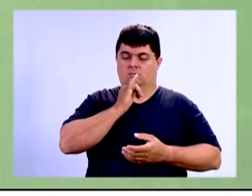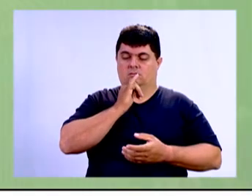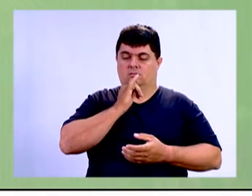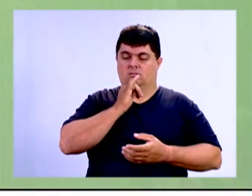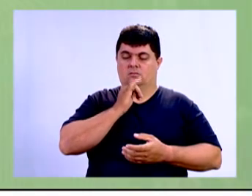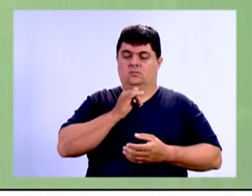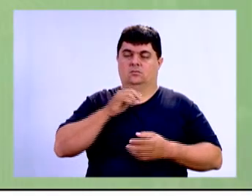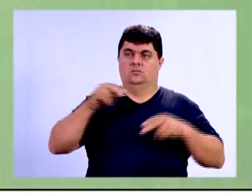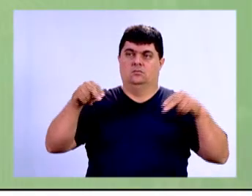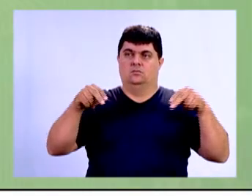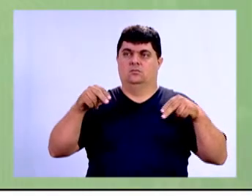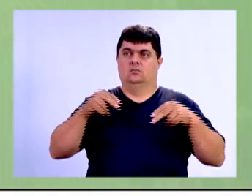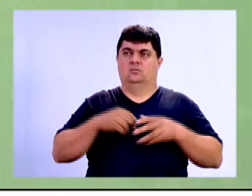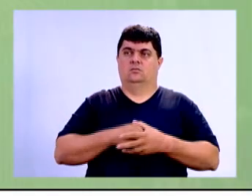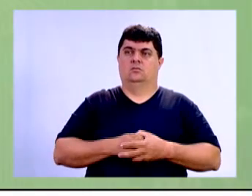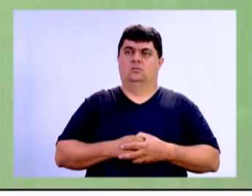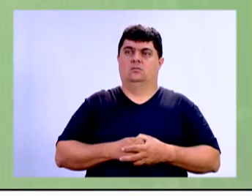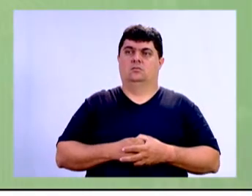N, tá?